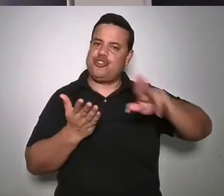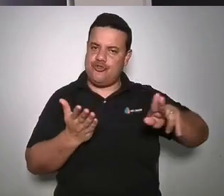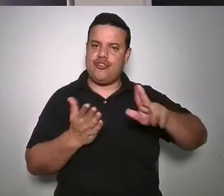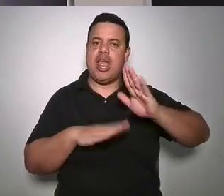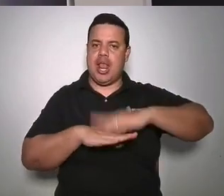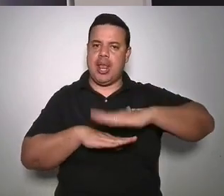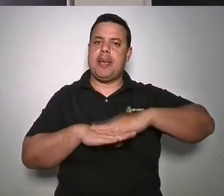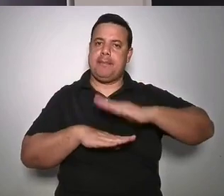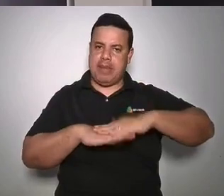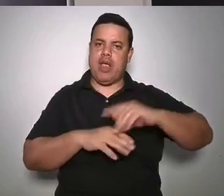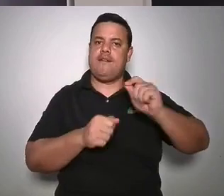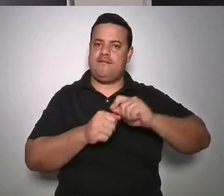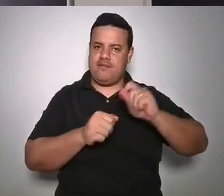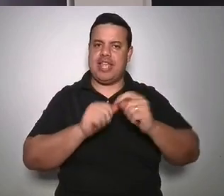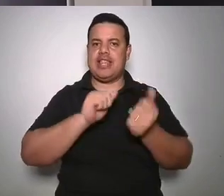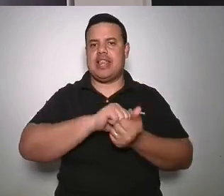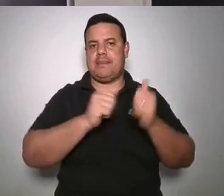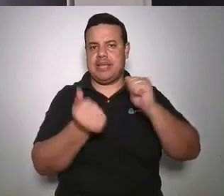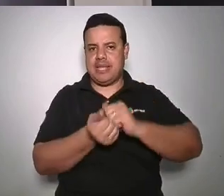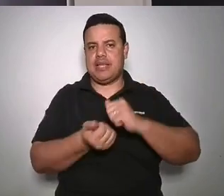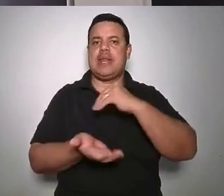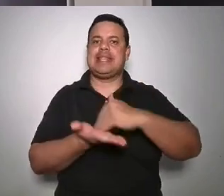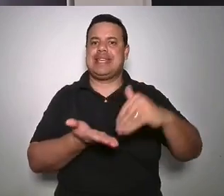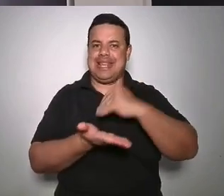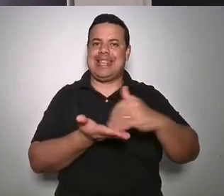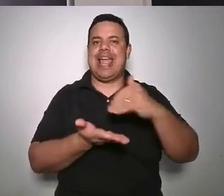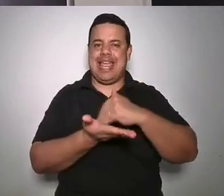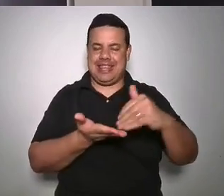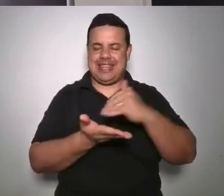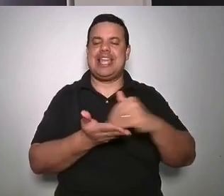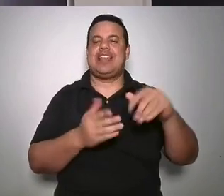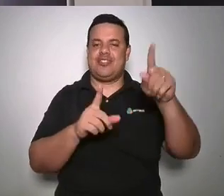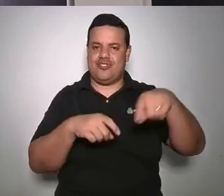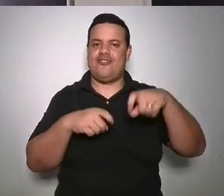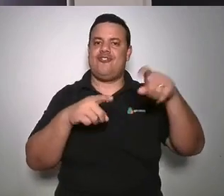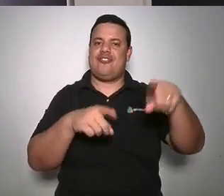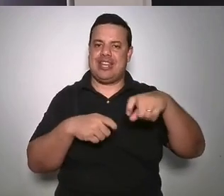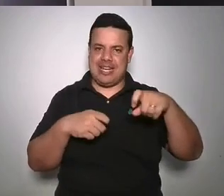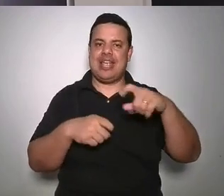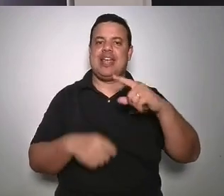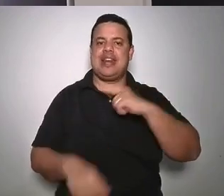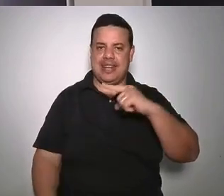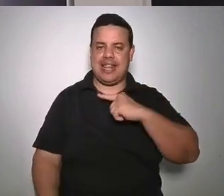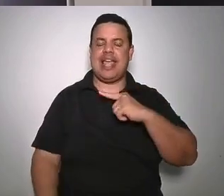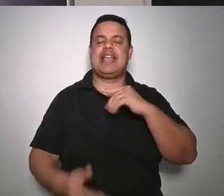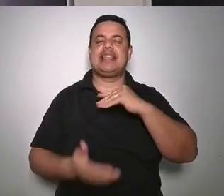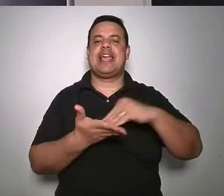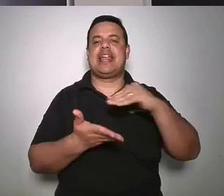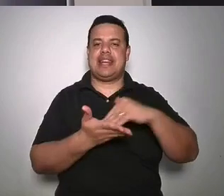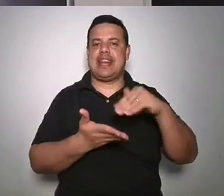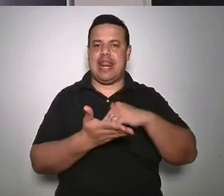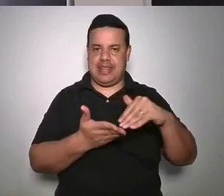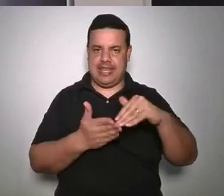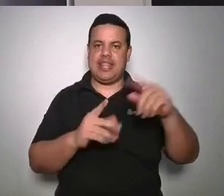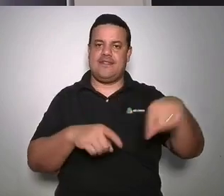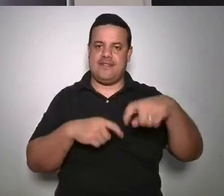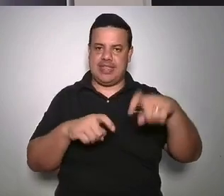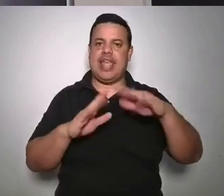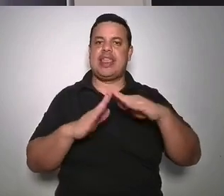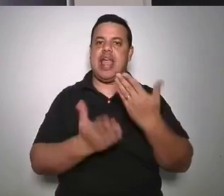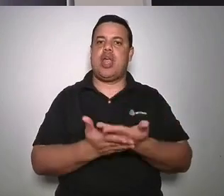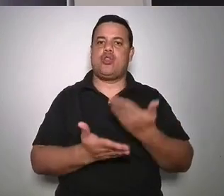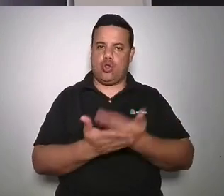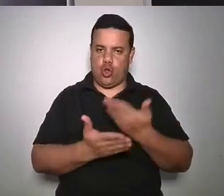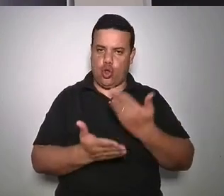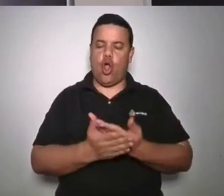tributação, lá na Secretaria de Fazenda, a atividade do setor de contabilidade, Secretaria de Fazenda, da escola, manutenção